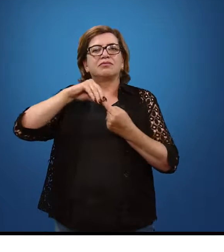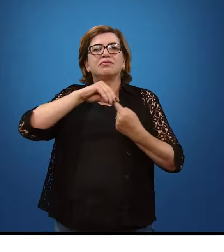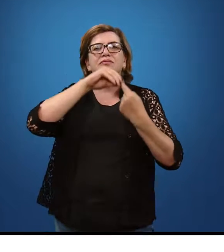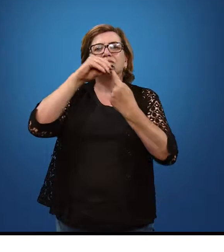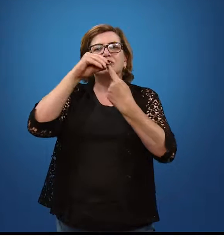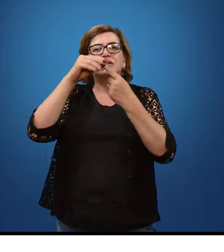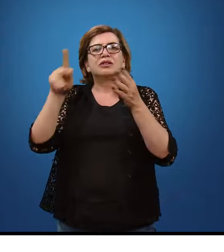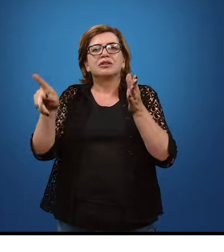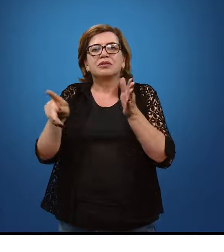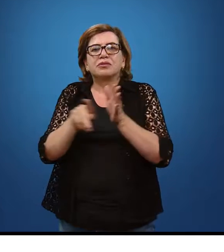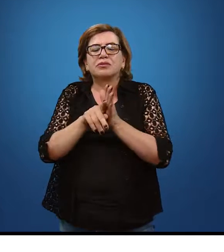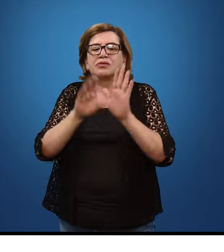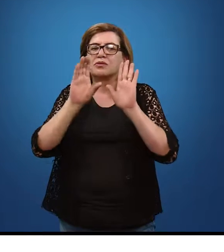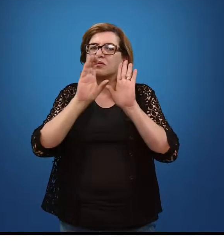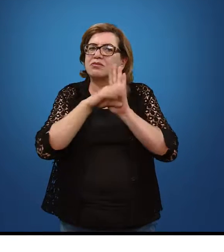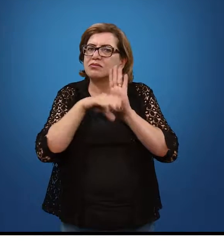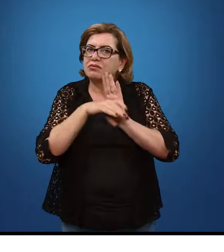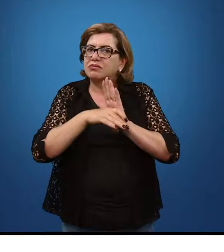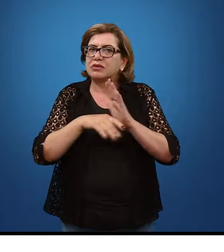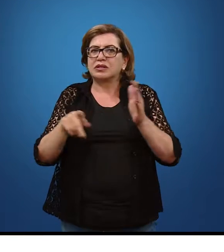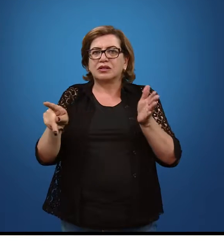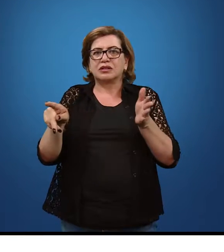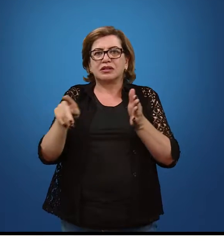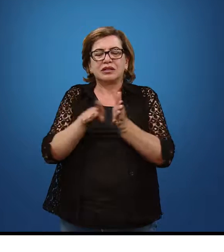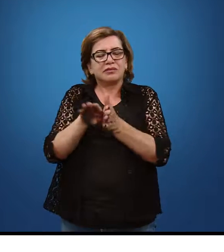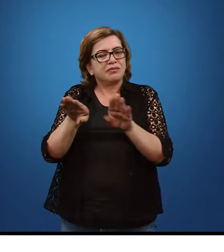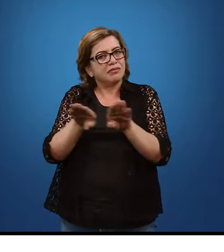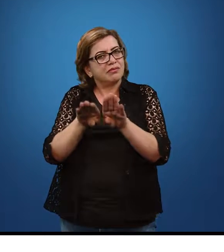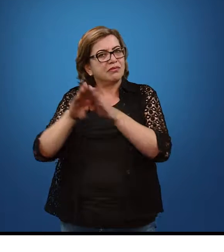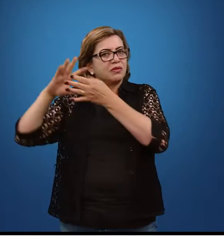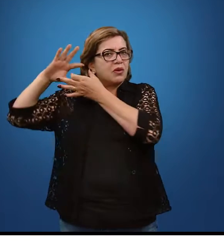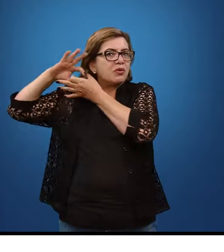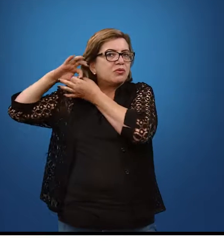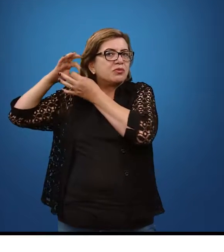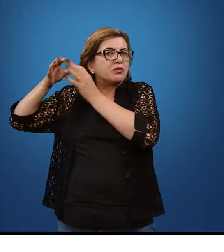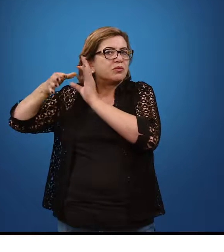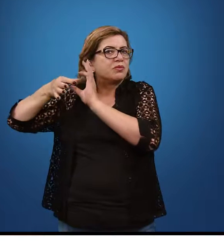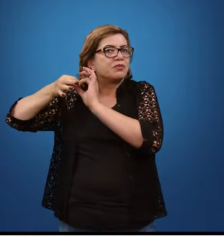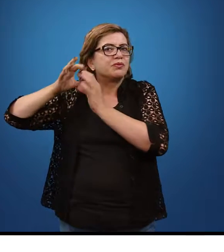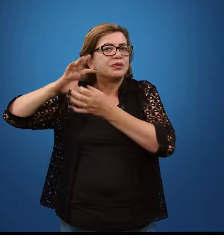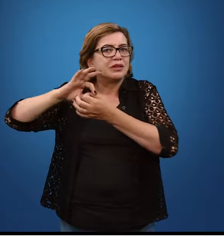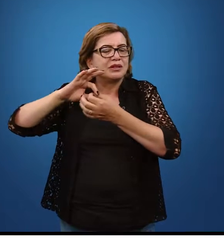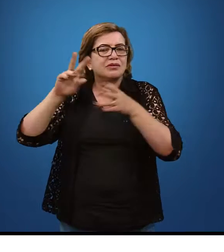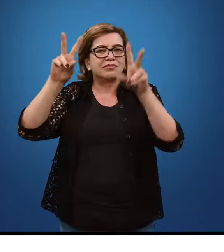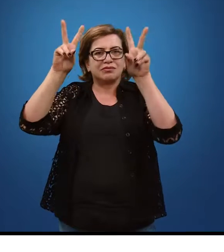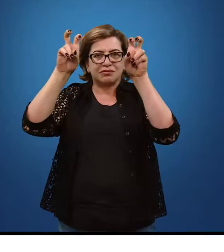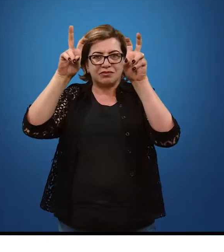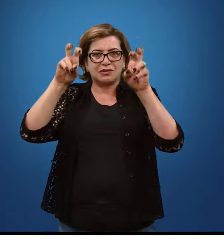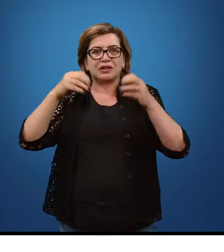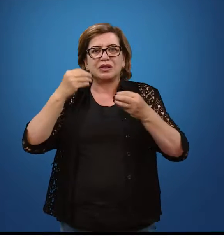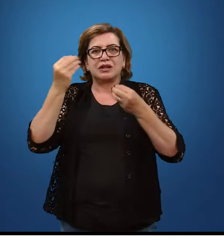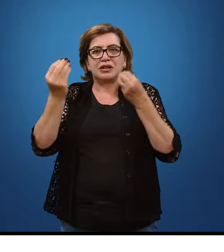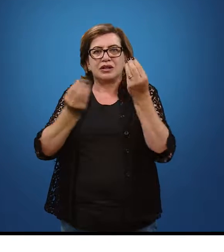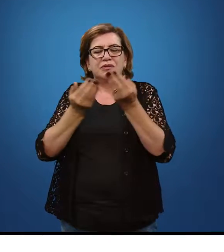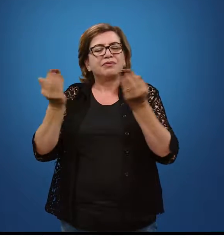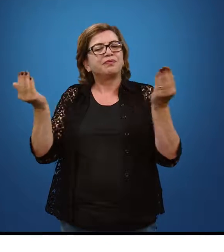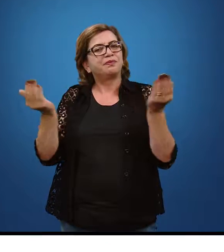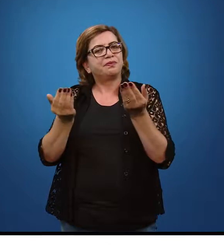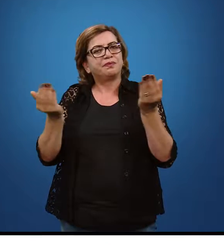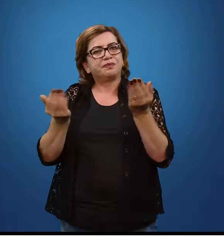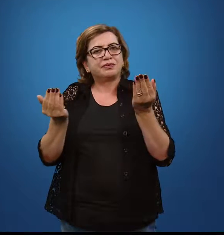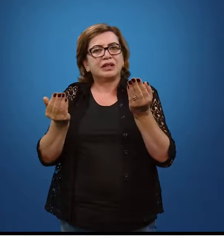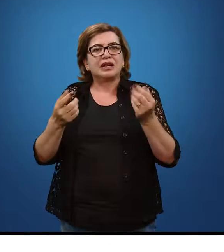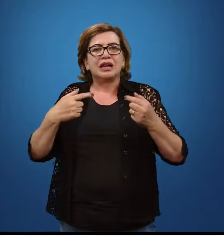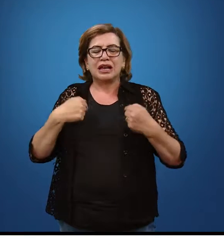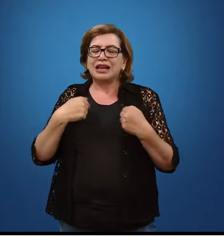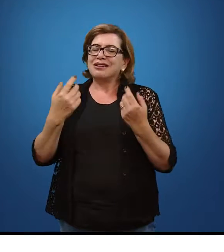de vista de conceitualização e contextualização do nosso assunto. Dessa forma,